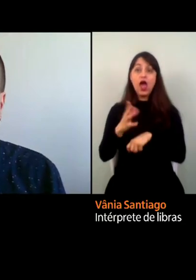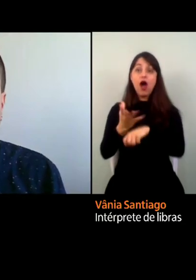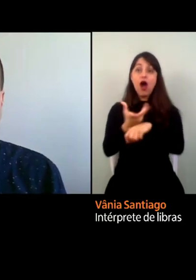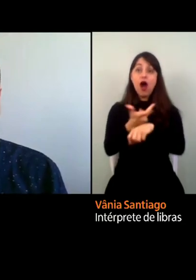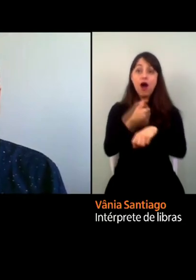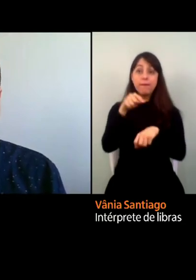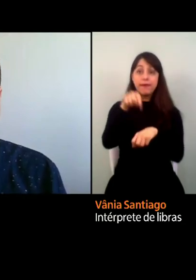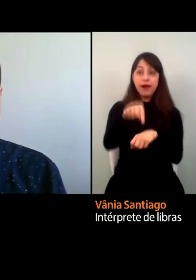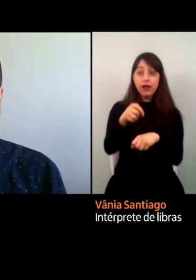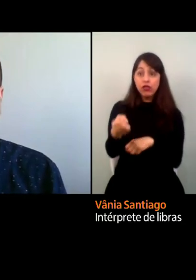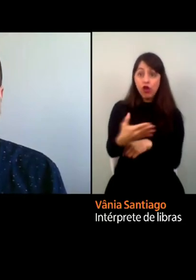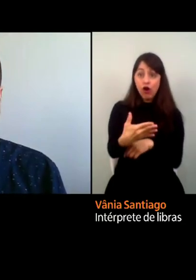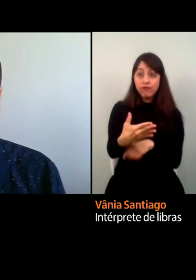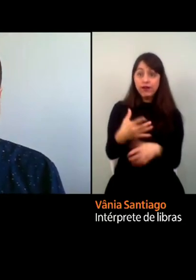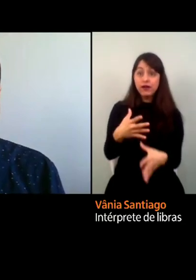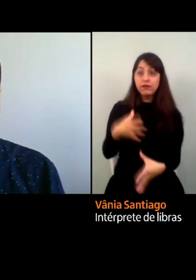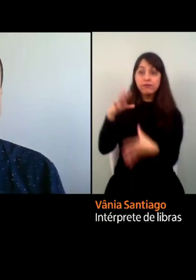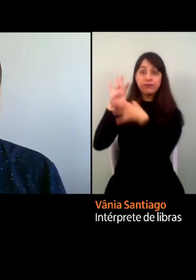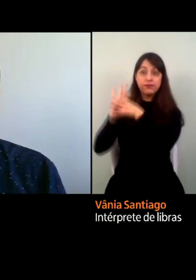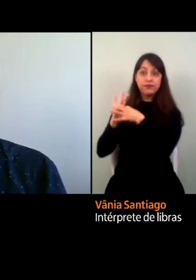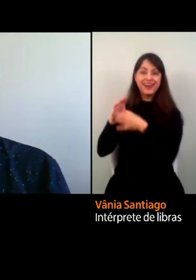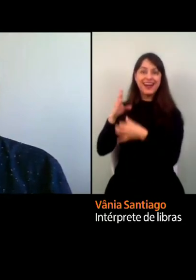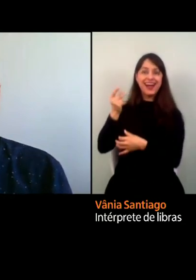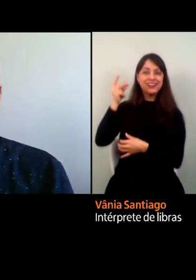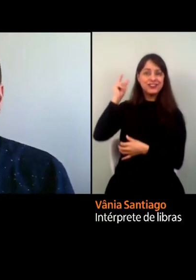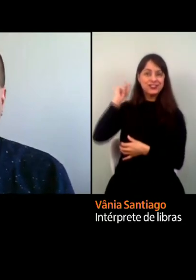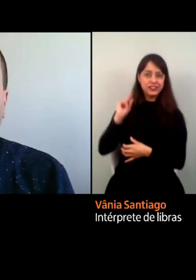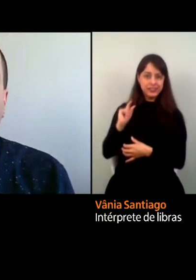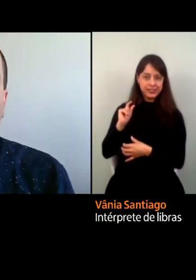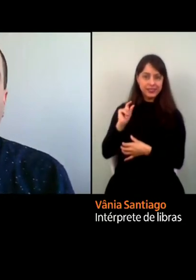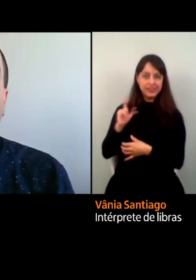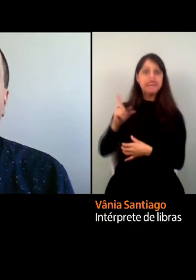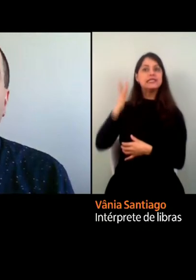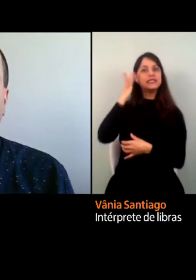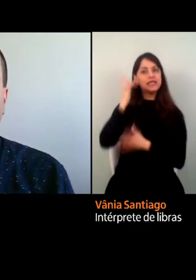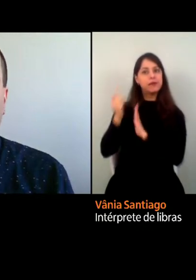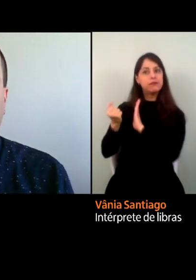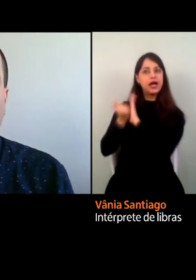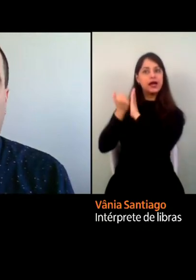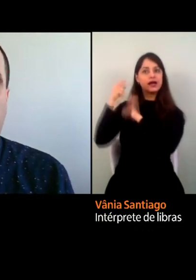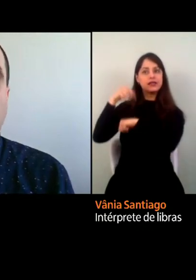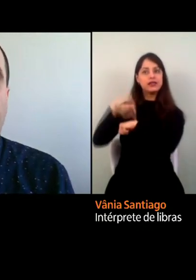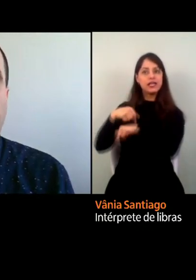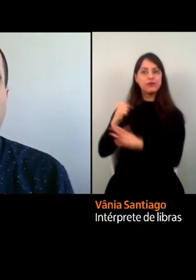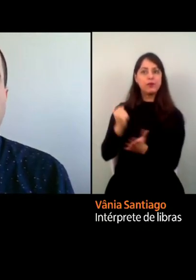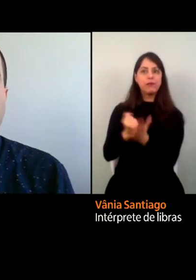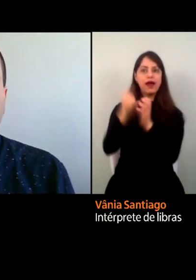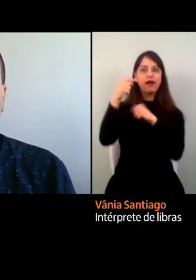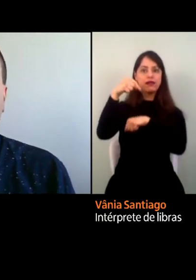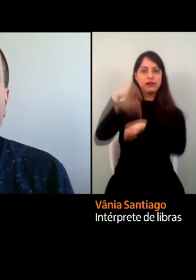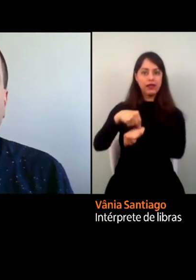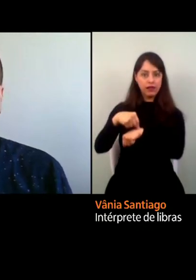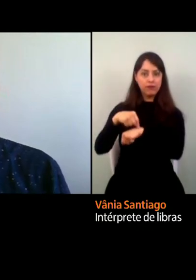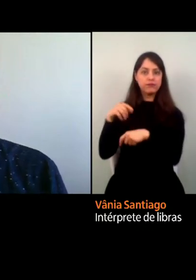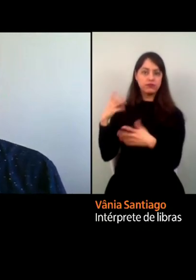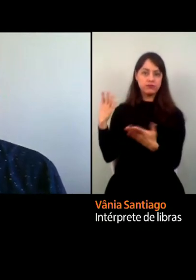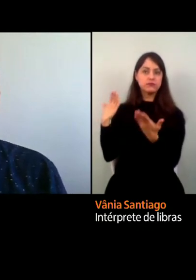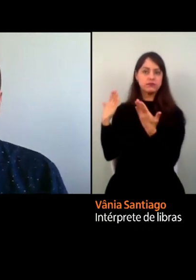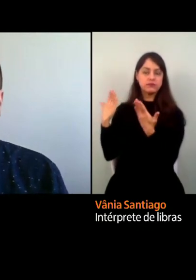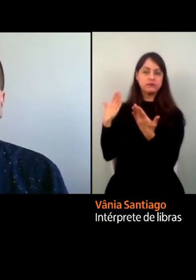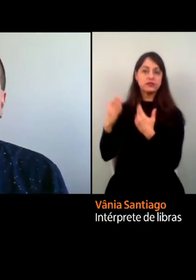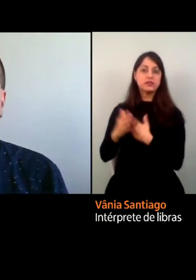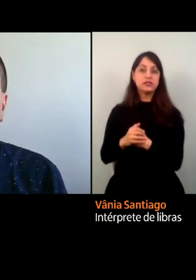temporalidades anacrônicas e extemporâneas. Nesse ensaio sobre a meta-história do filme,